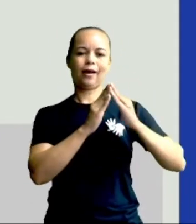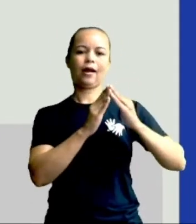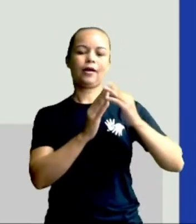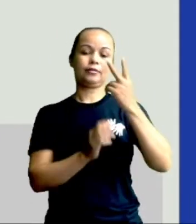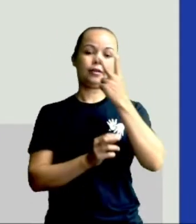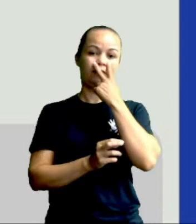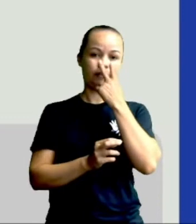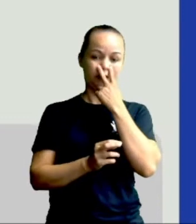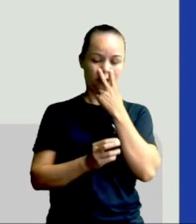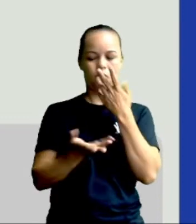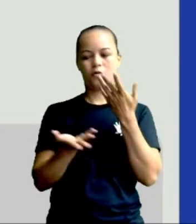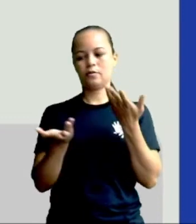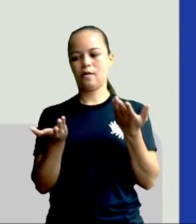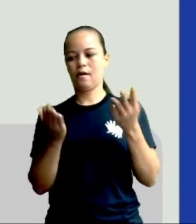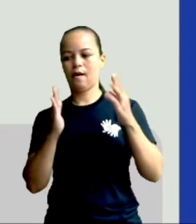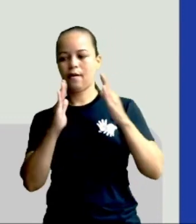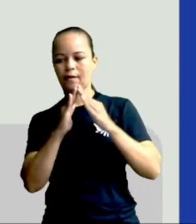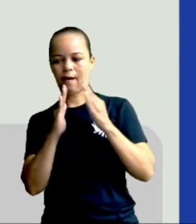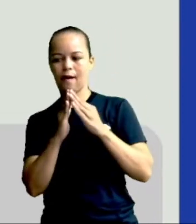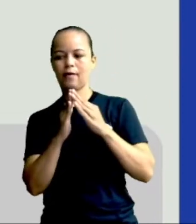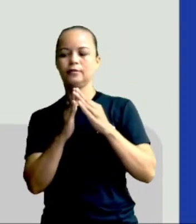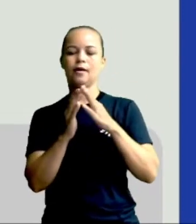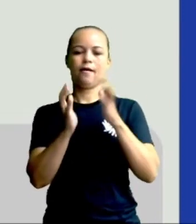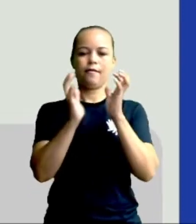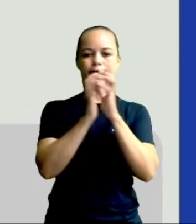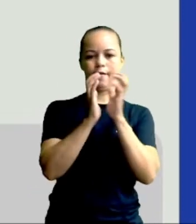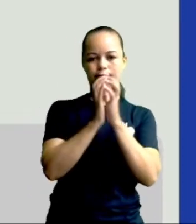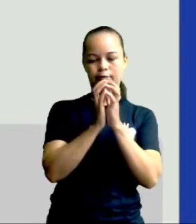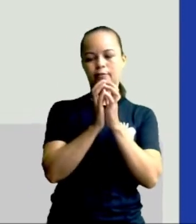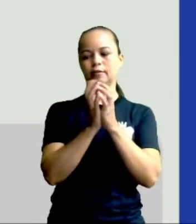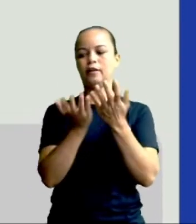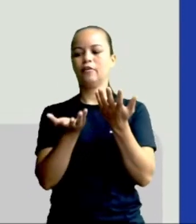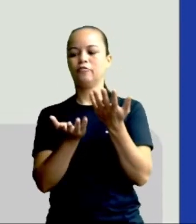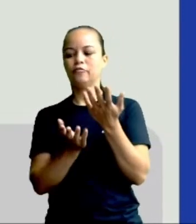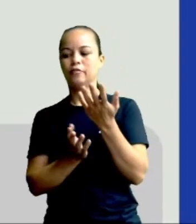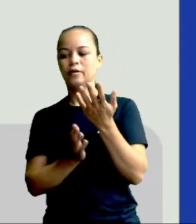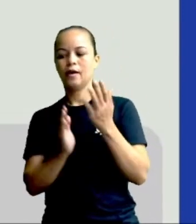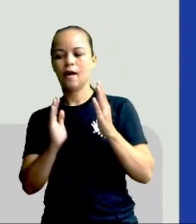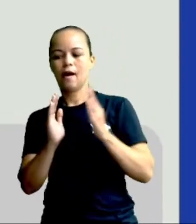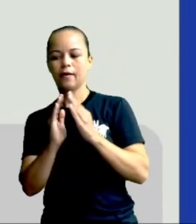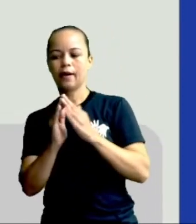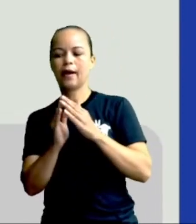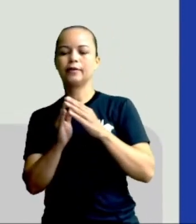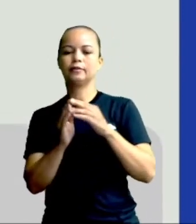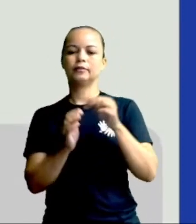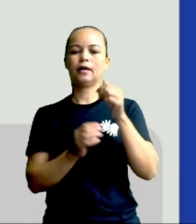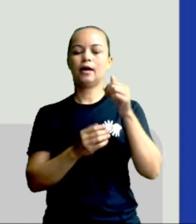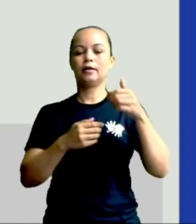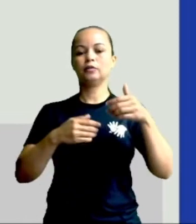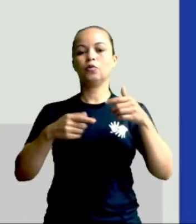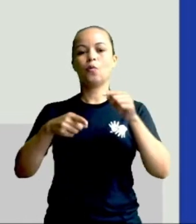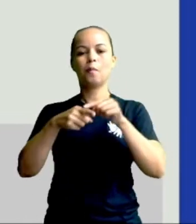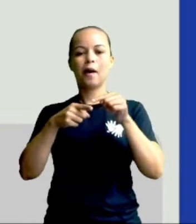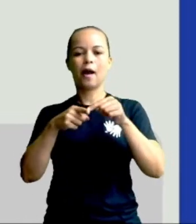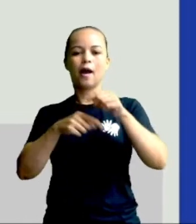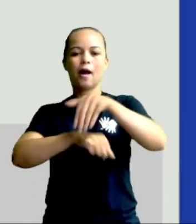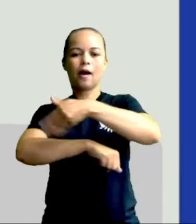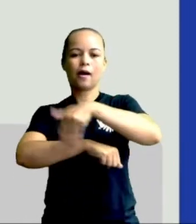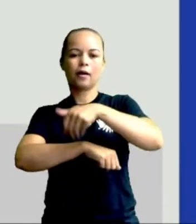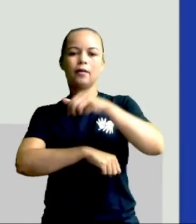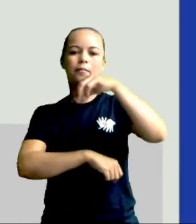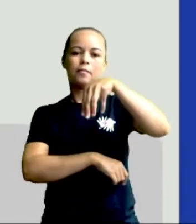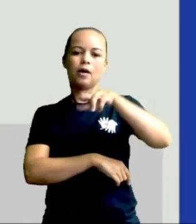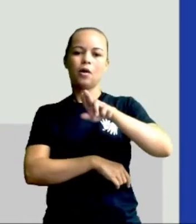moramos no Maués Isso é correto é é correto com o verbo re com os verbos residir e